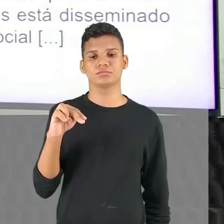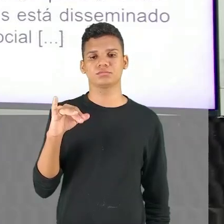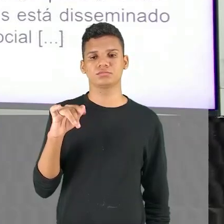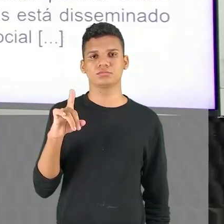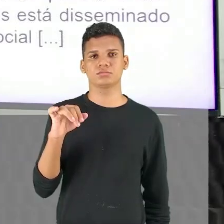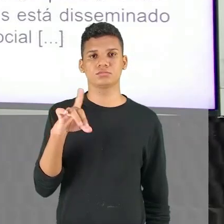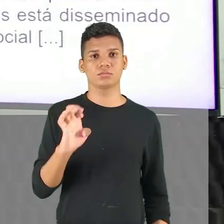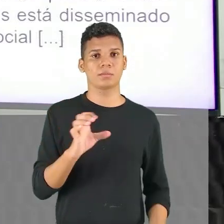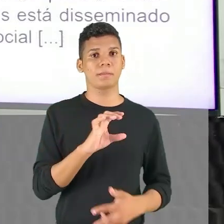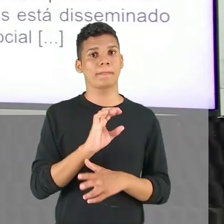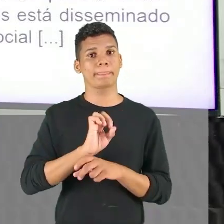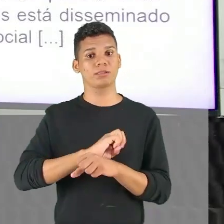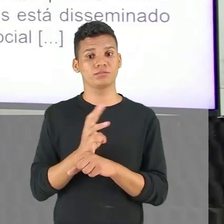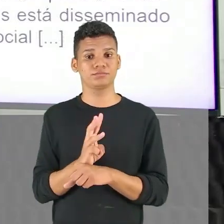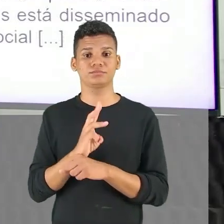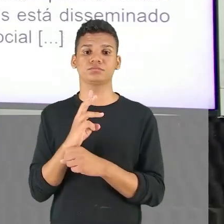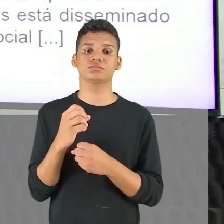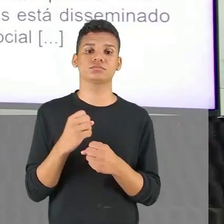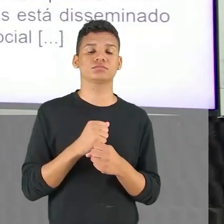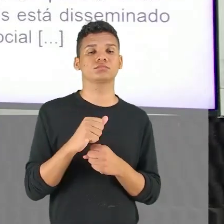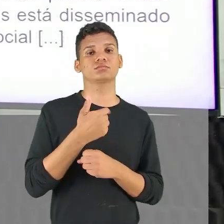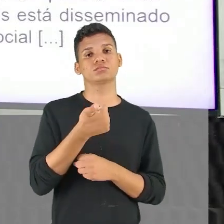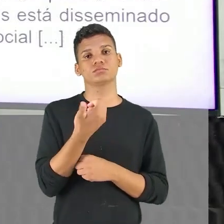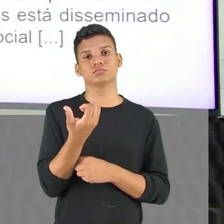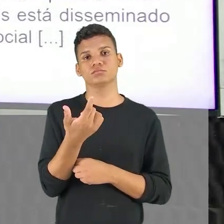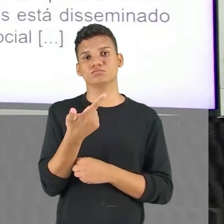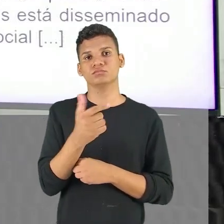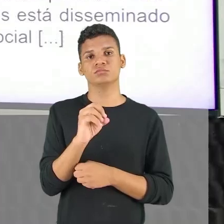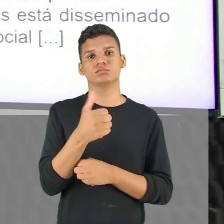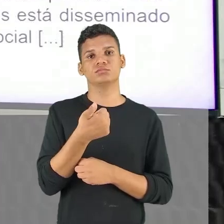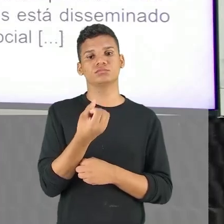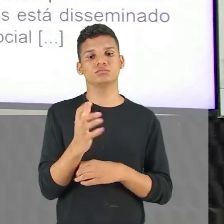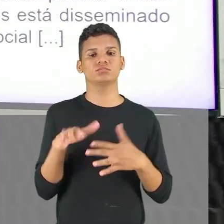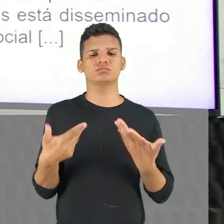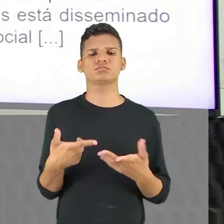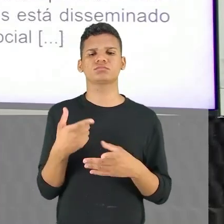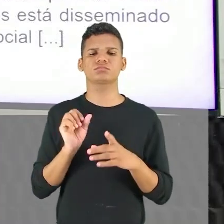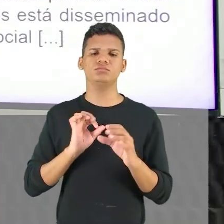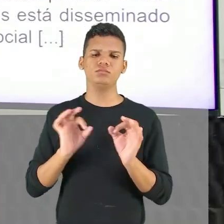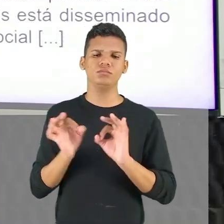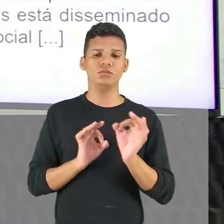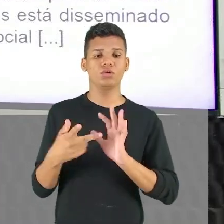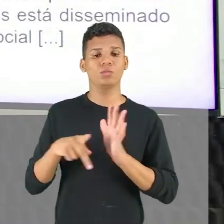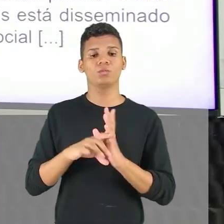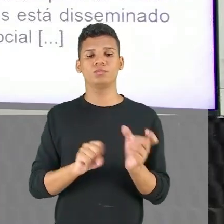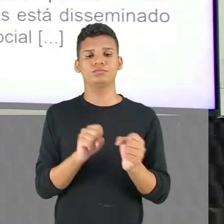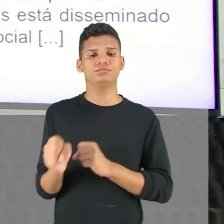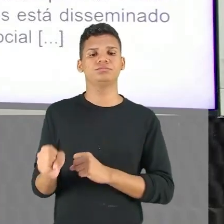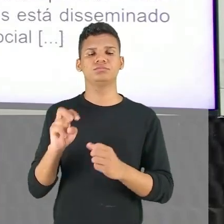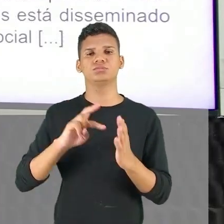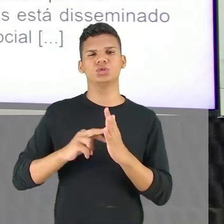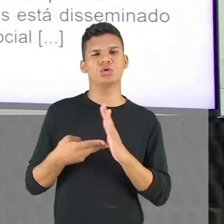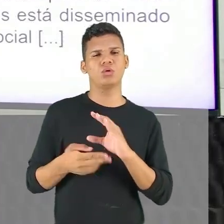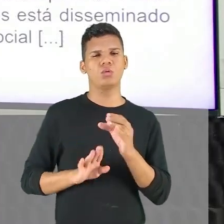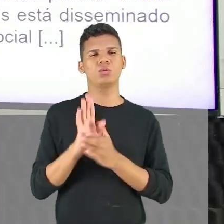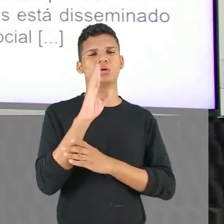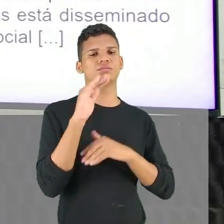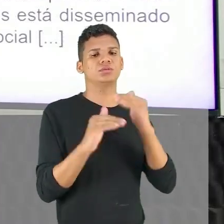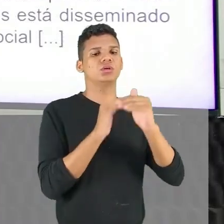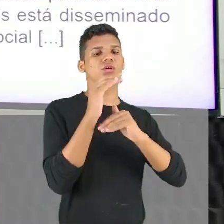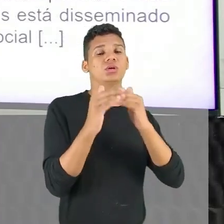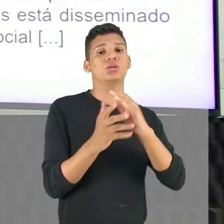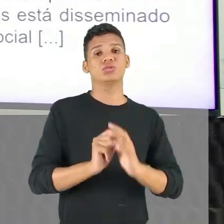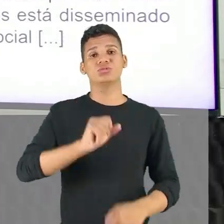Michel Foucault, nas quais as sociedades modernas apresentam uma nova organização do poder que se desenvolveu a partir do